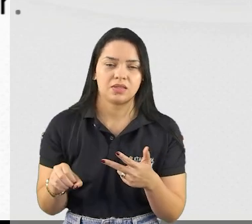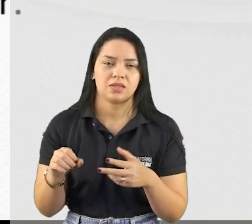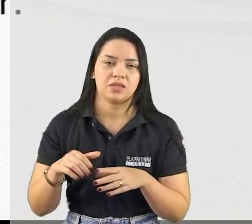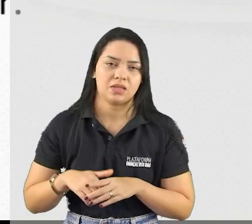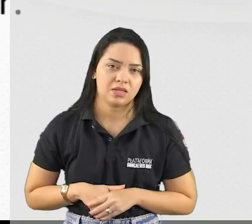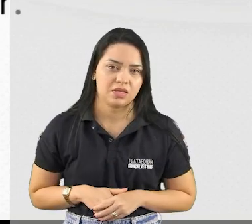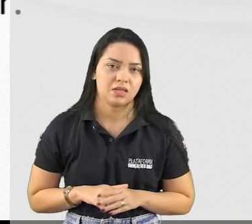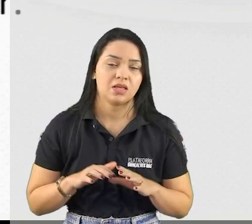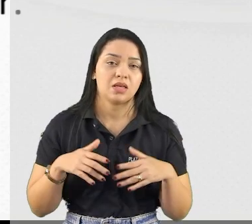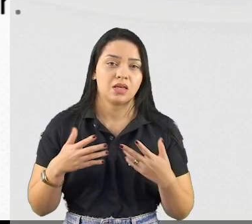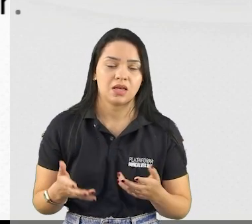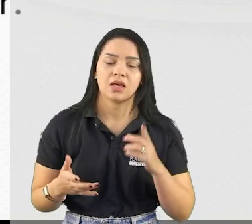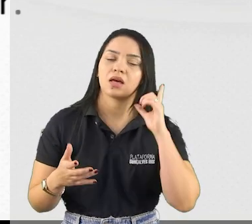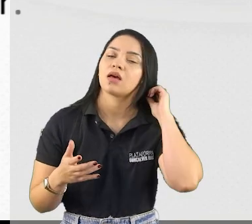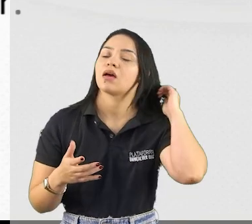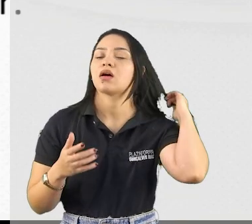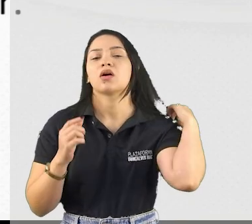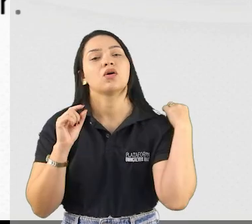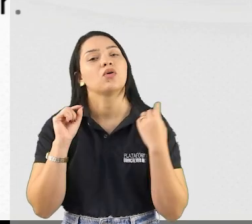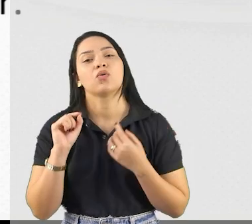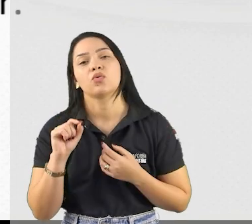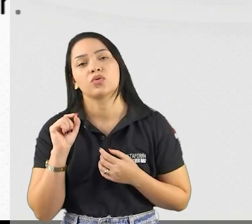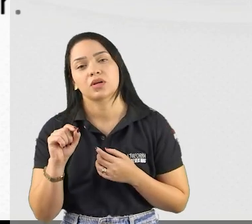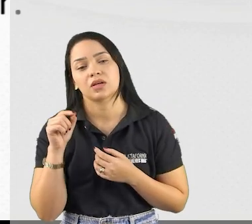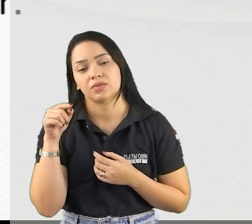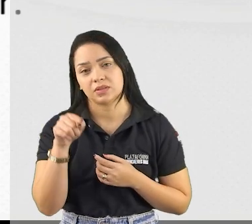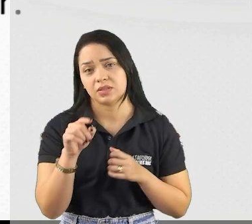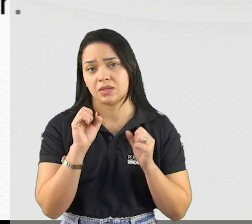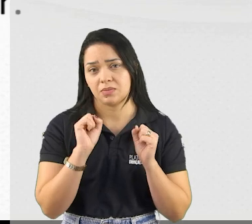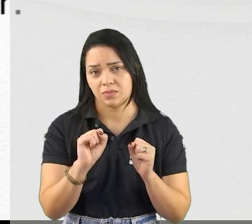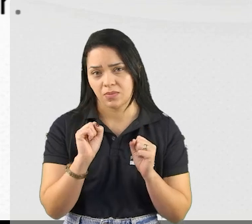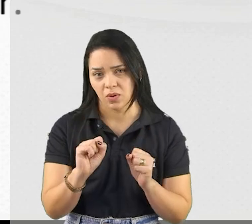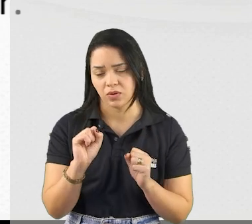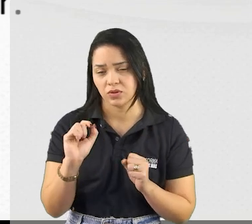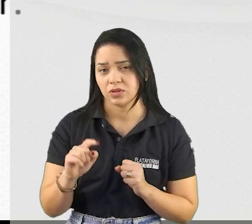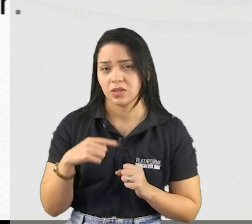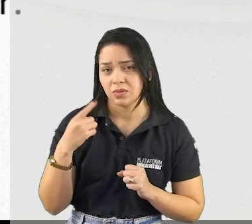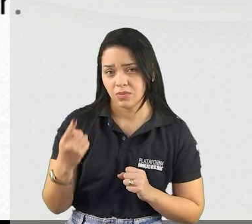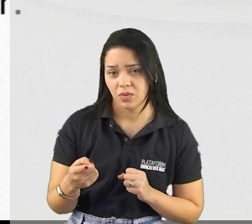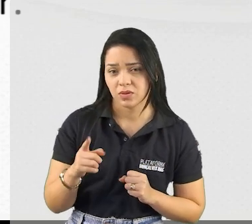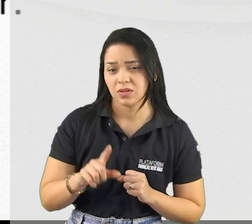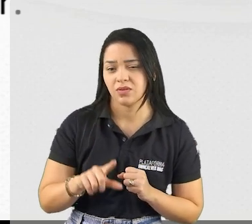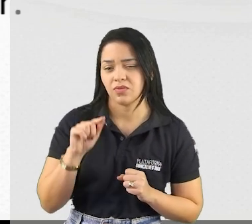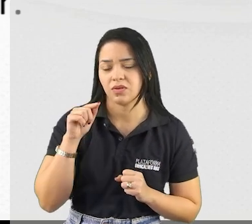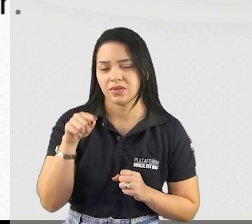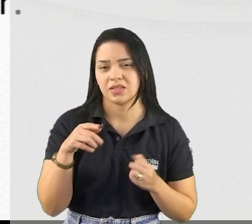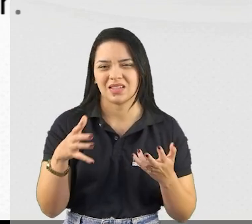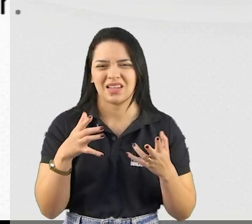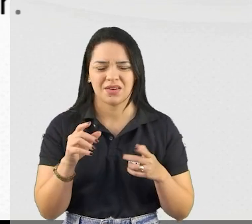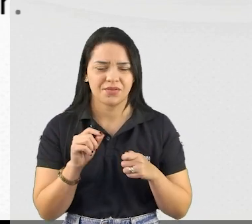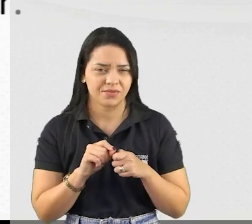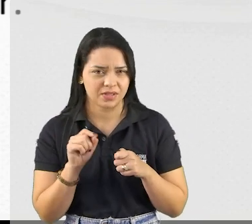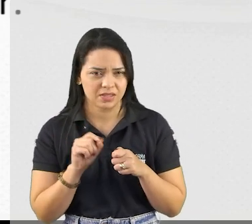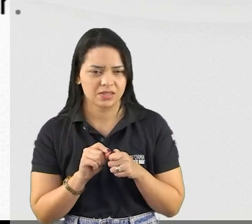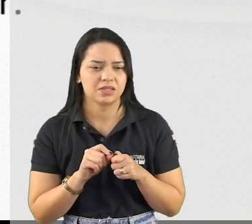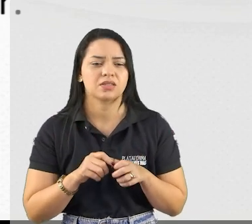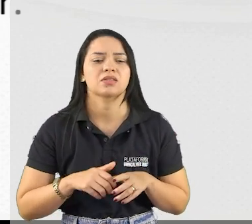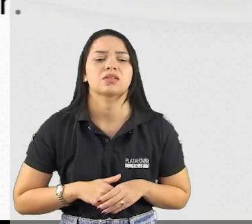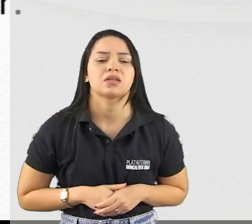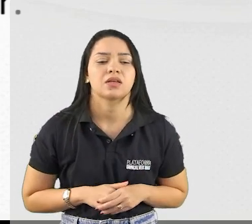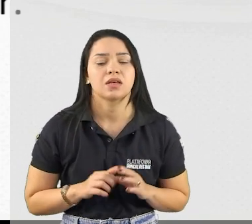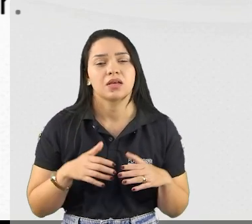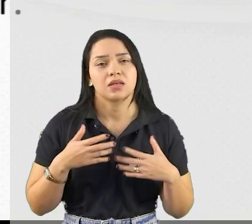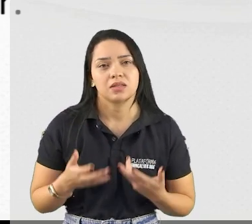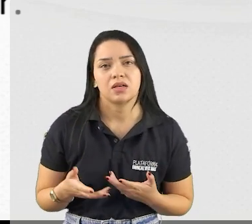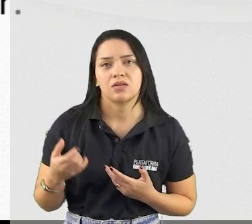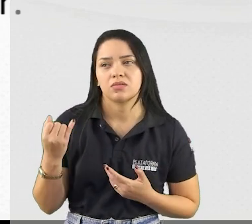né? Essa é um primeiro passo que você pode dar depois que você define que você quer fazer o Enem e os vestibulares. Então, se